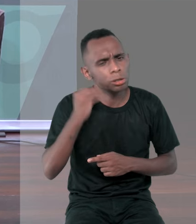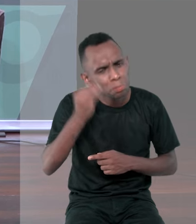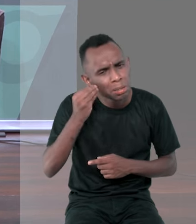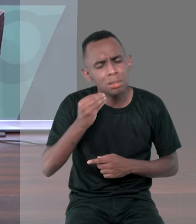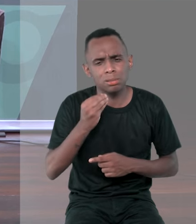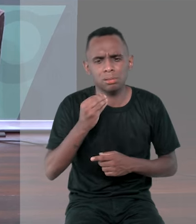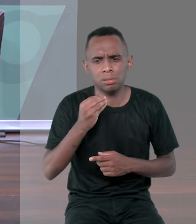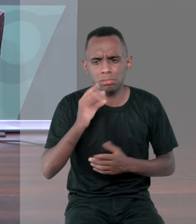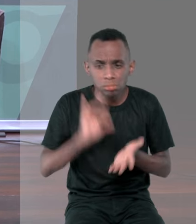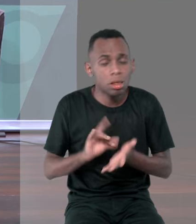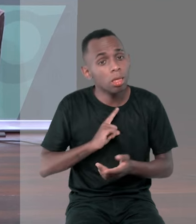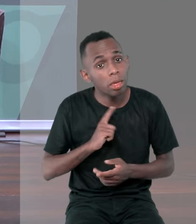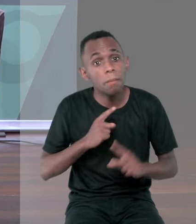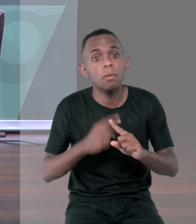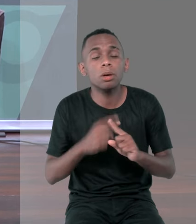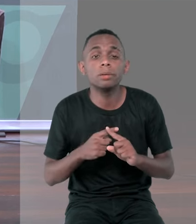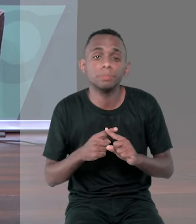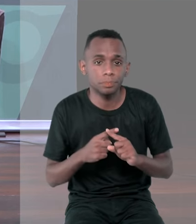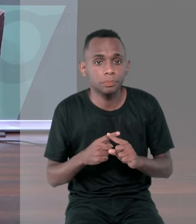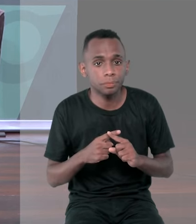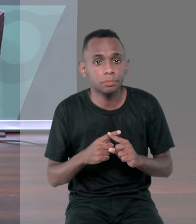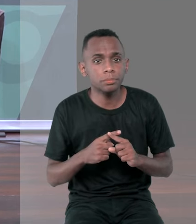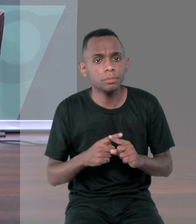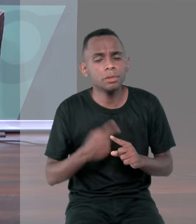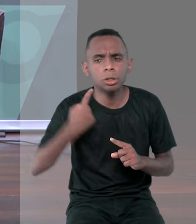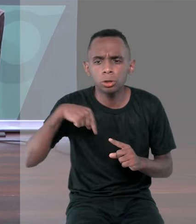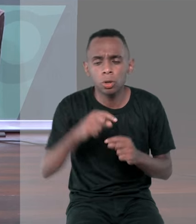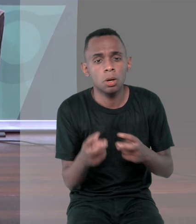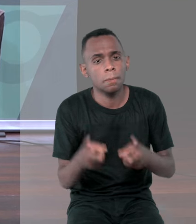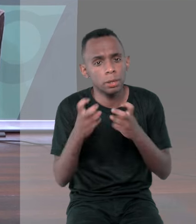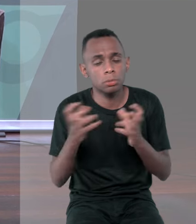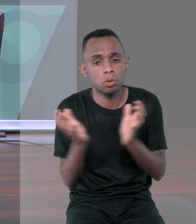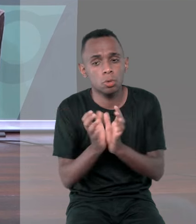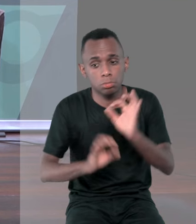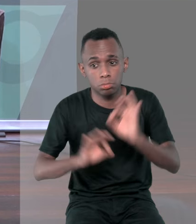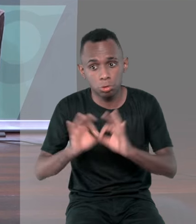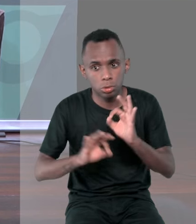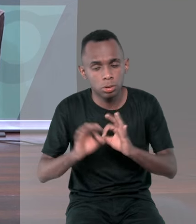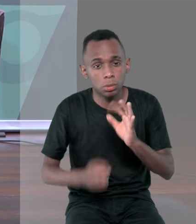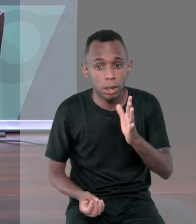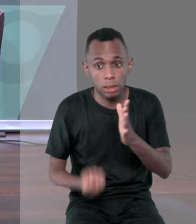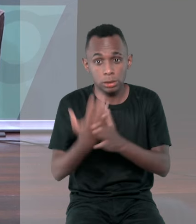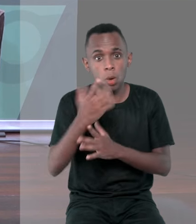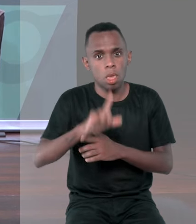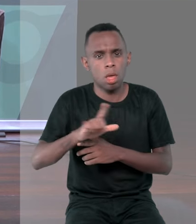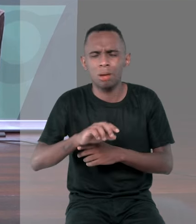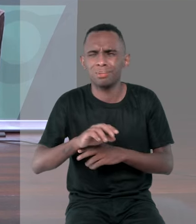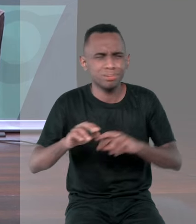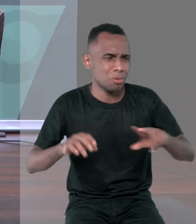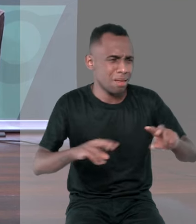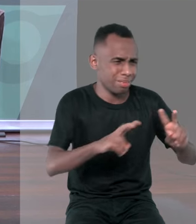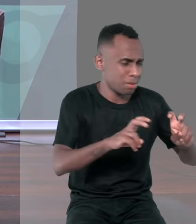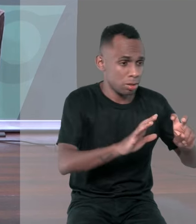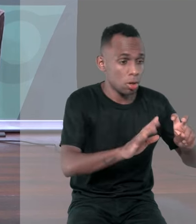firmeza, porque o que a gente tem visto enquanto produção literária, não estou falando nem de temática, estou falando de